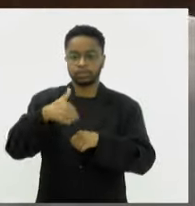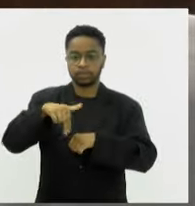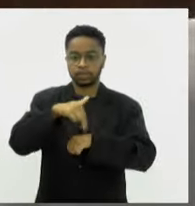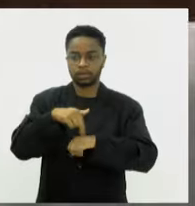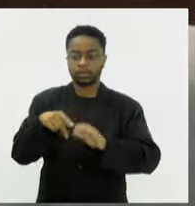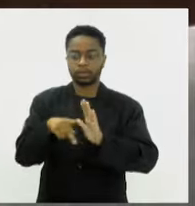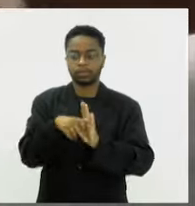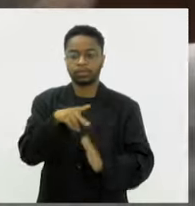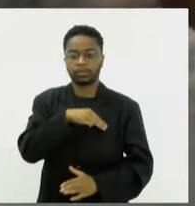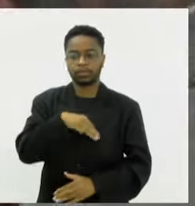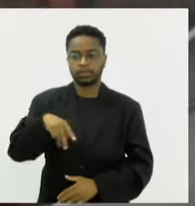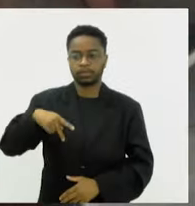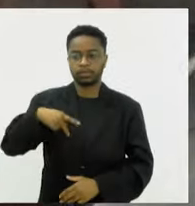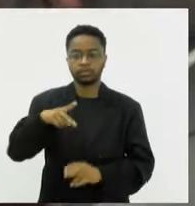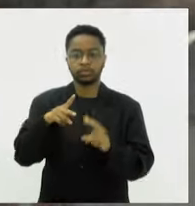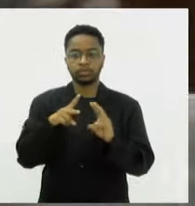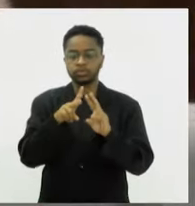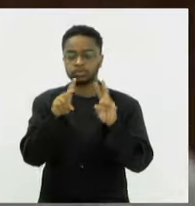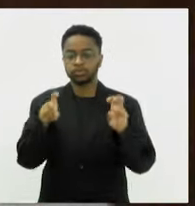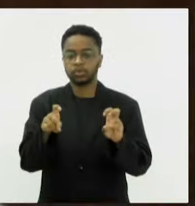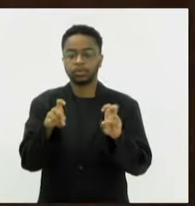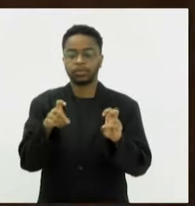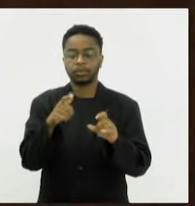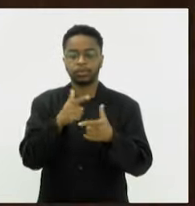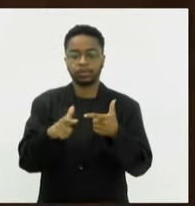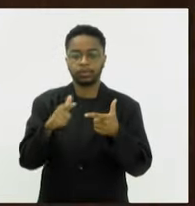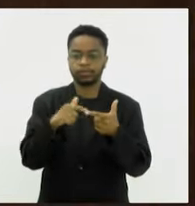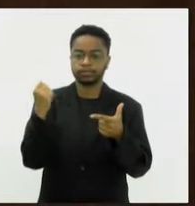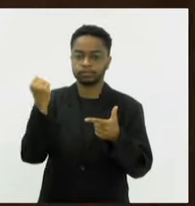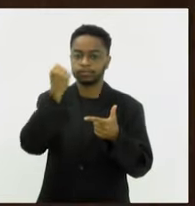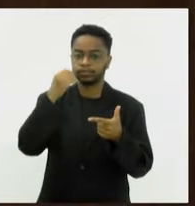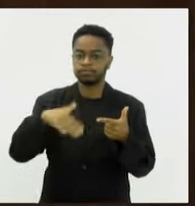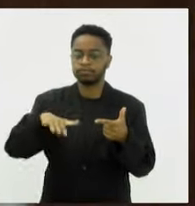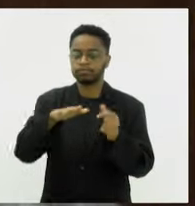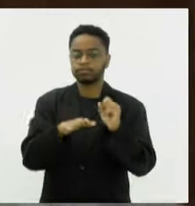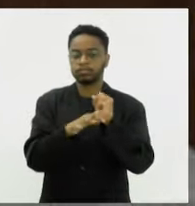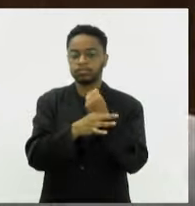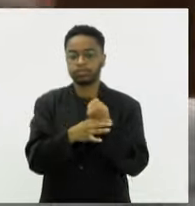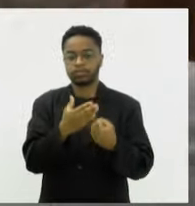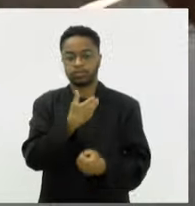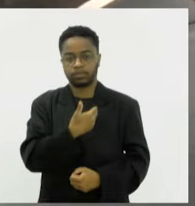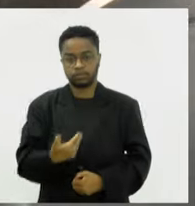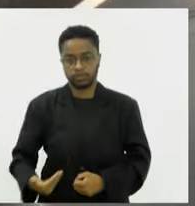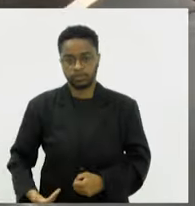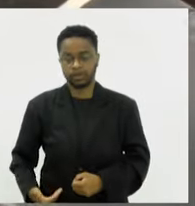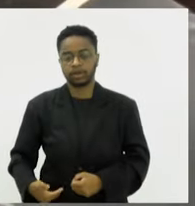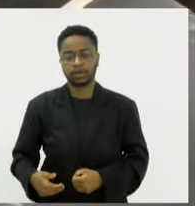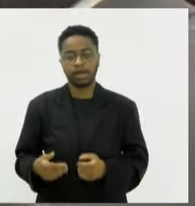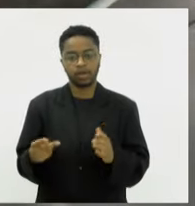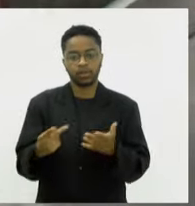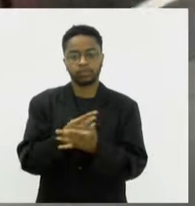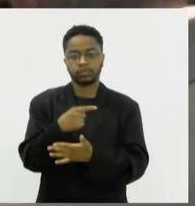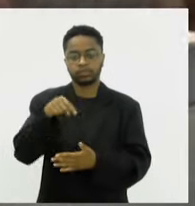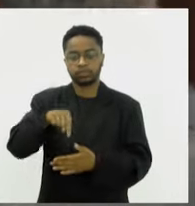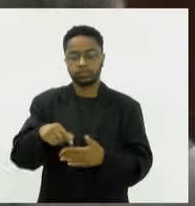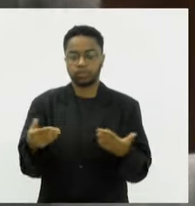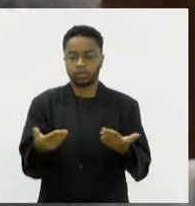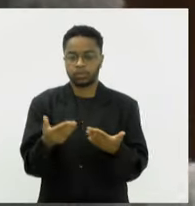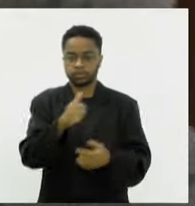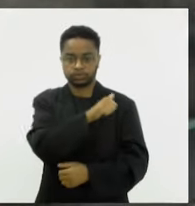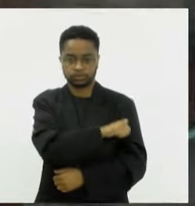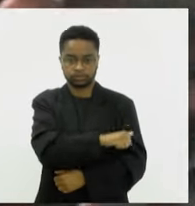Ministério Público, diante da gravidade do problema da segurança pública que assola o Rio de Janeiro hoje. Então,